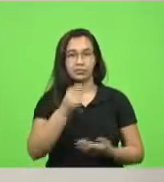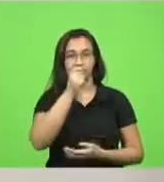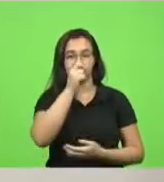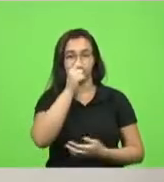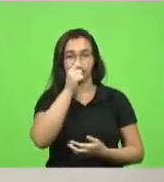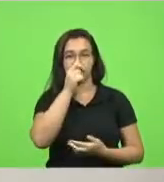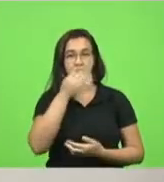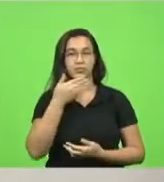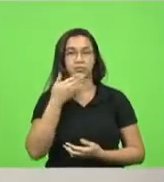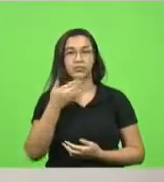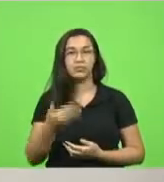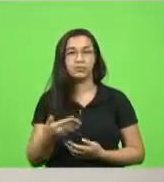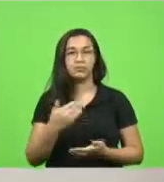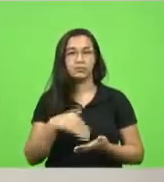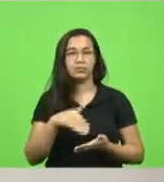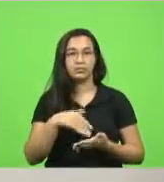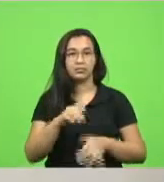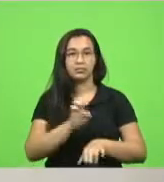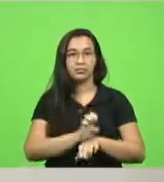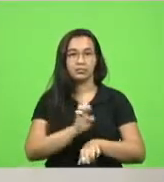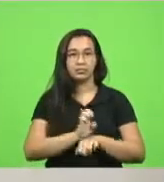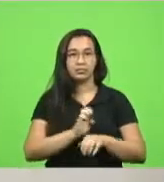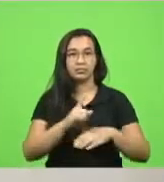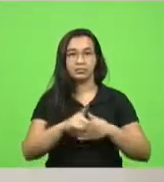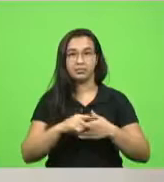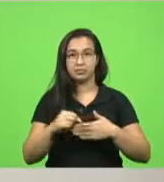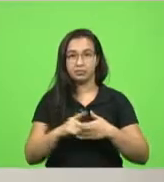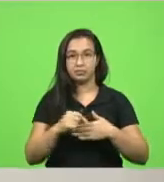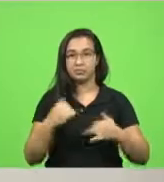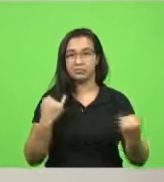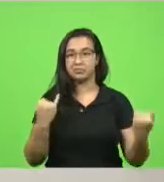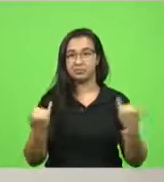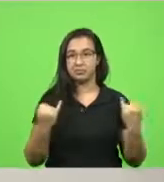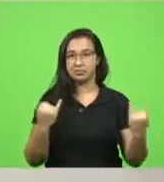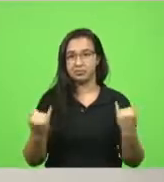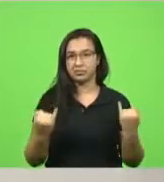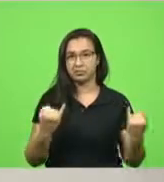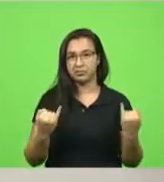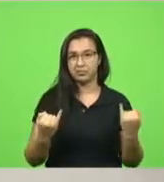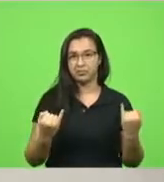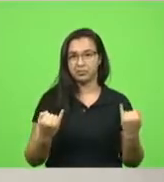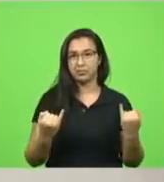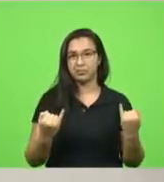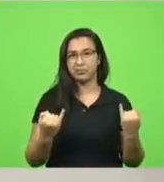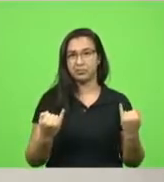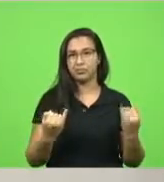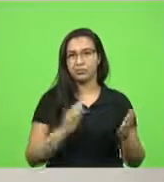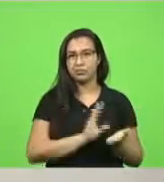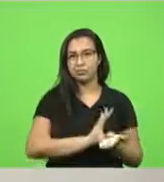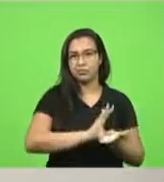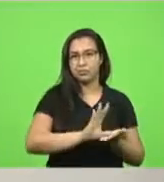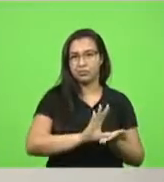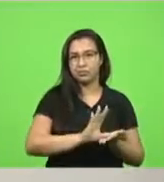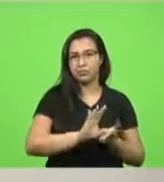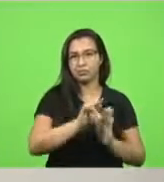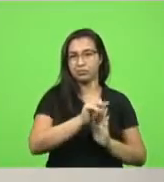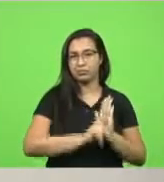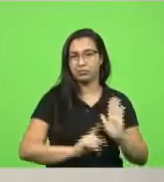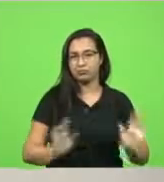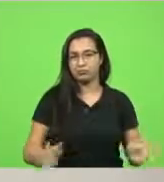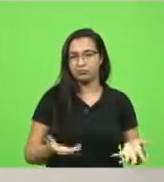Solicitando ao secretário de Estado da Casa Civil informações acerca do investimento em programas de fomento